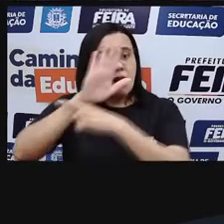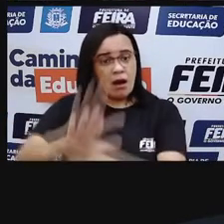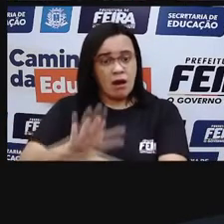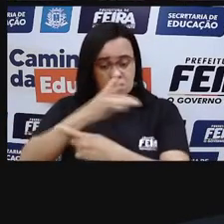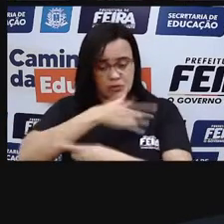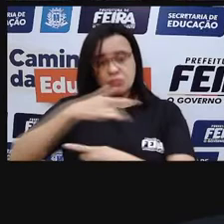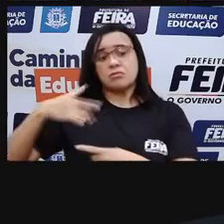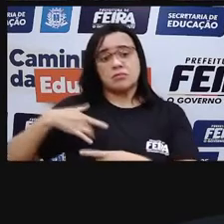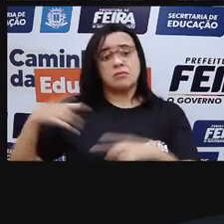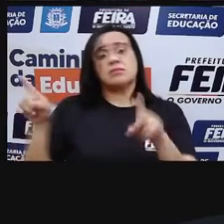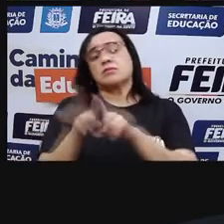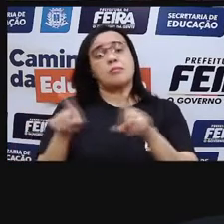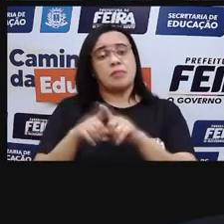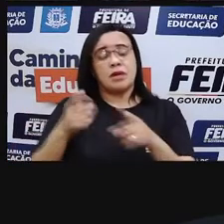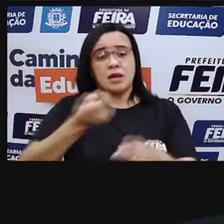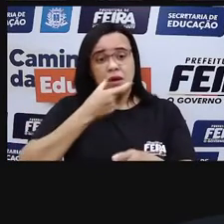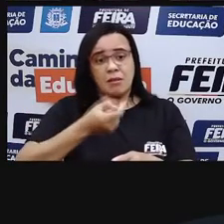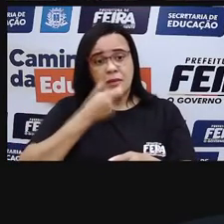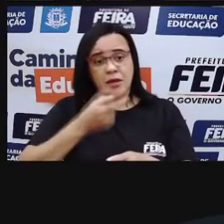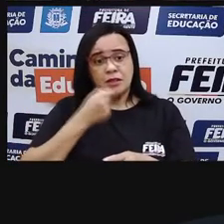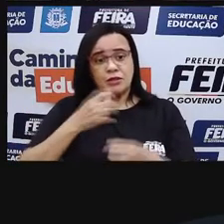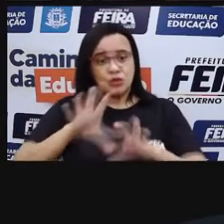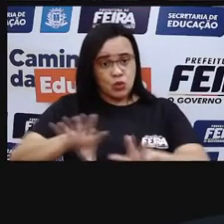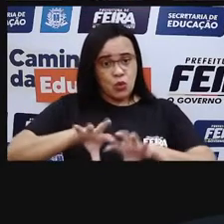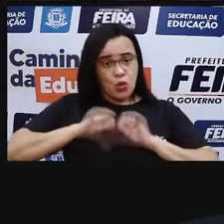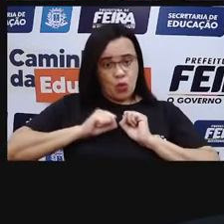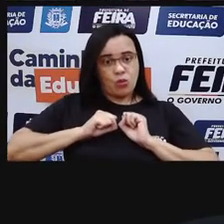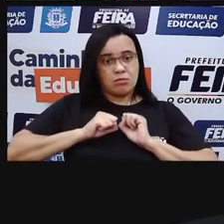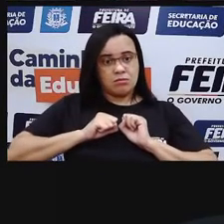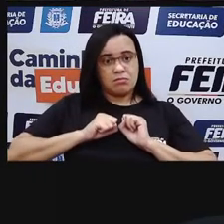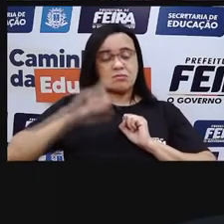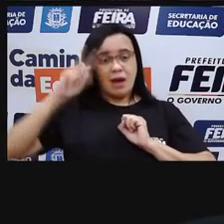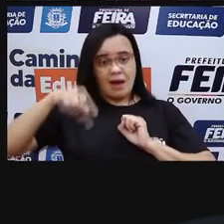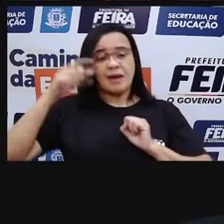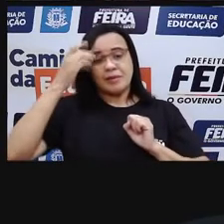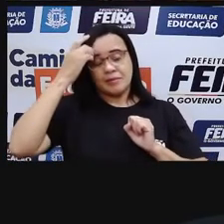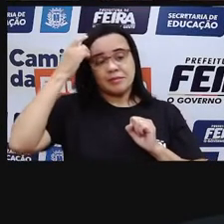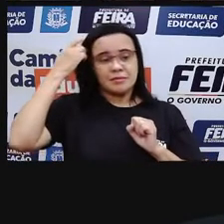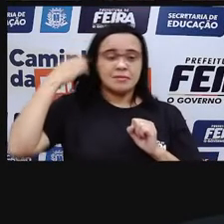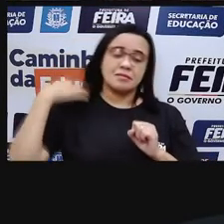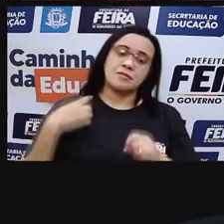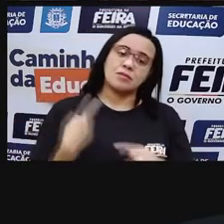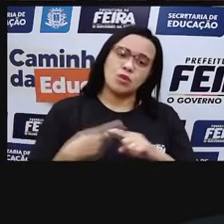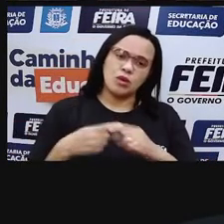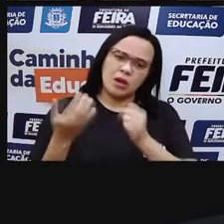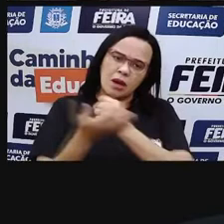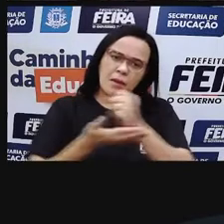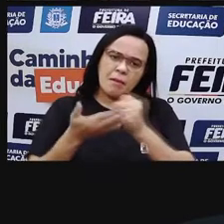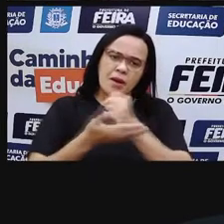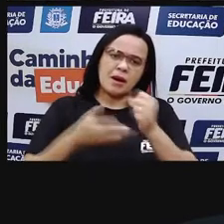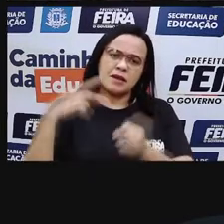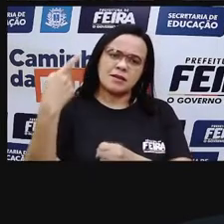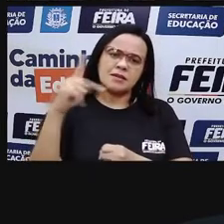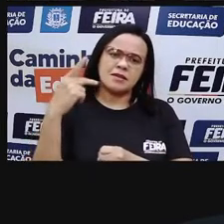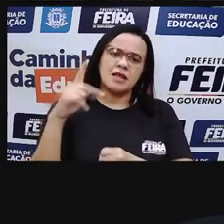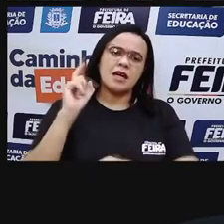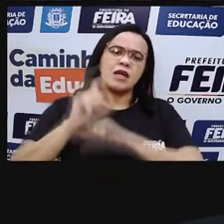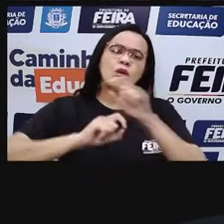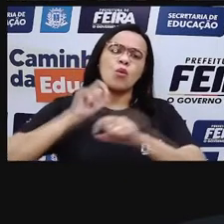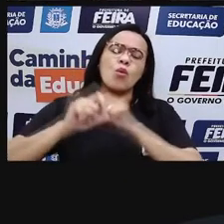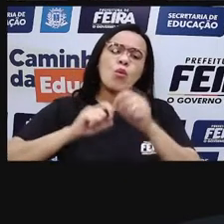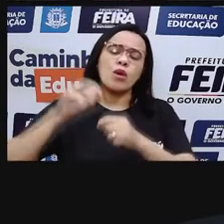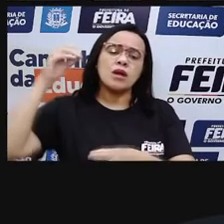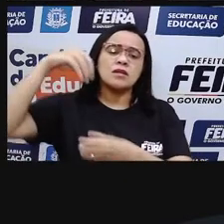nós. Então, o próprio antibiótico é um antimicrobiano? Sim, ele tem a base, né, de um